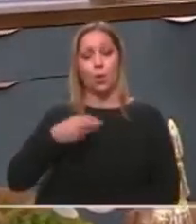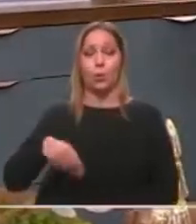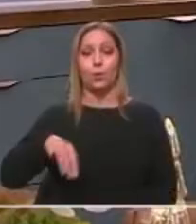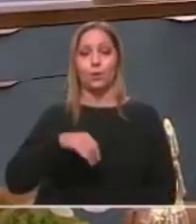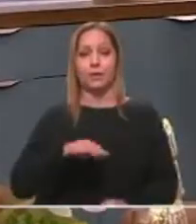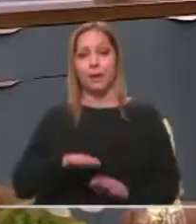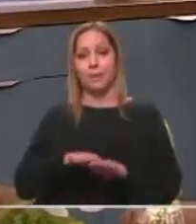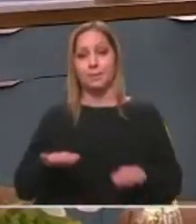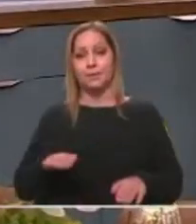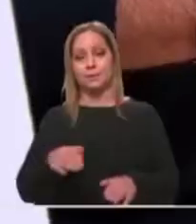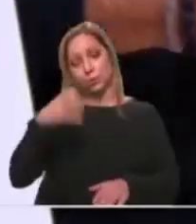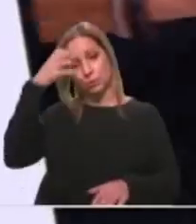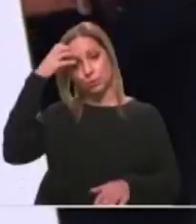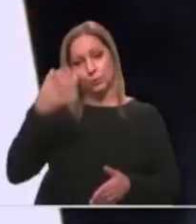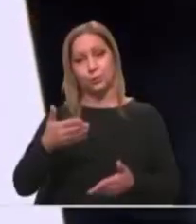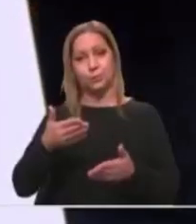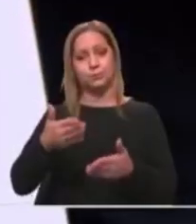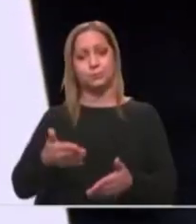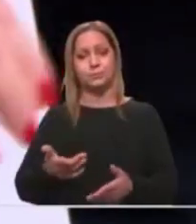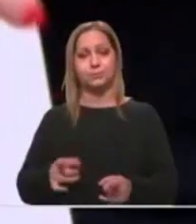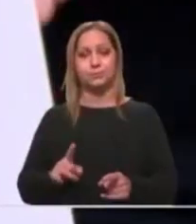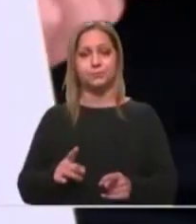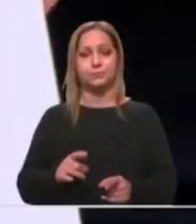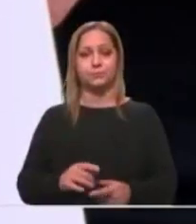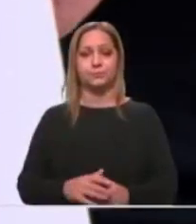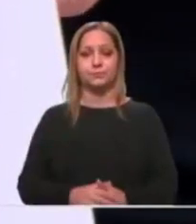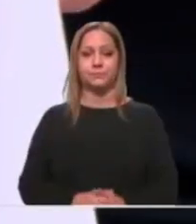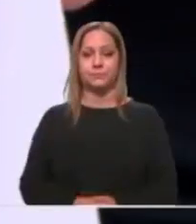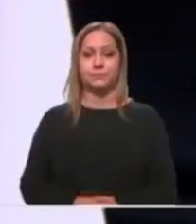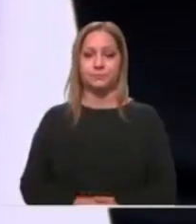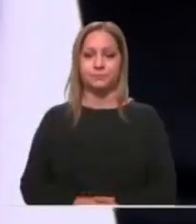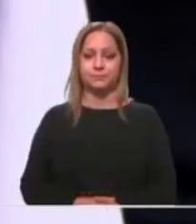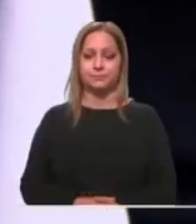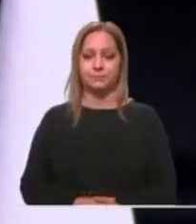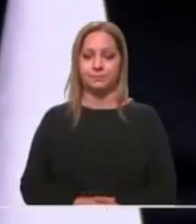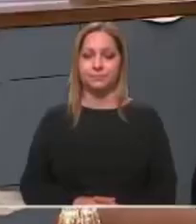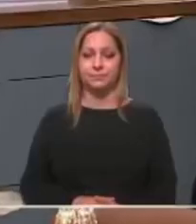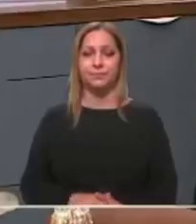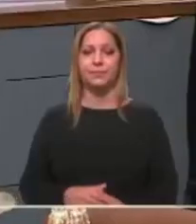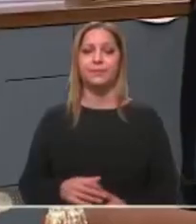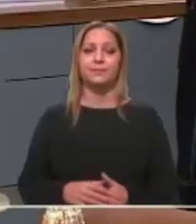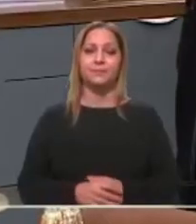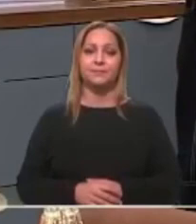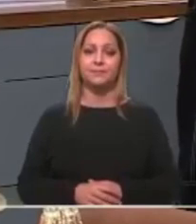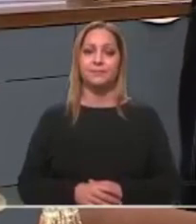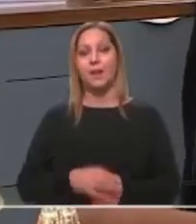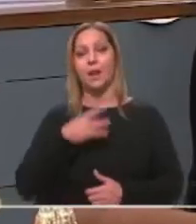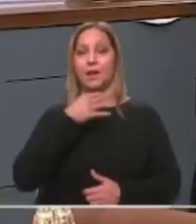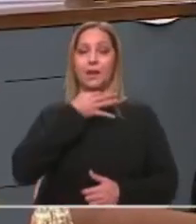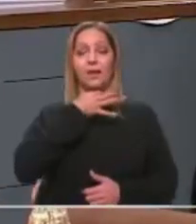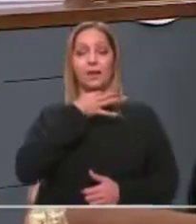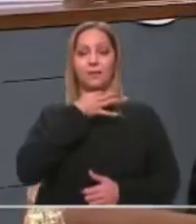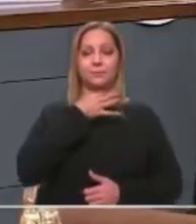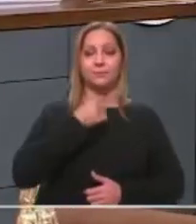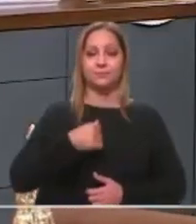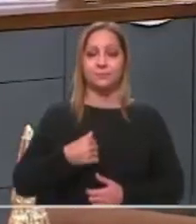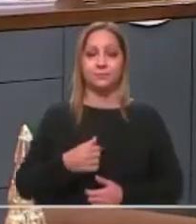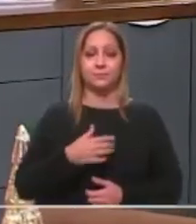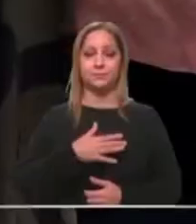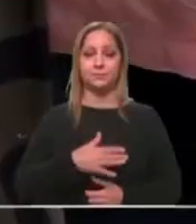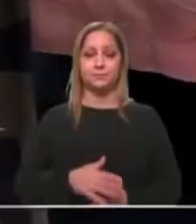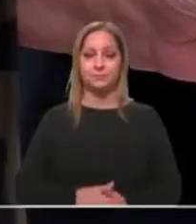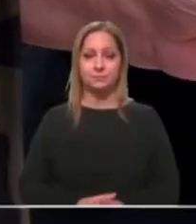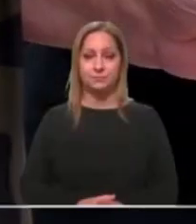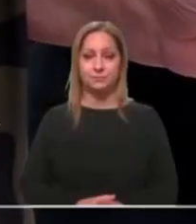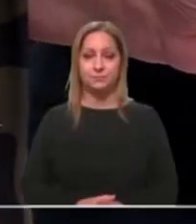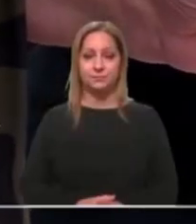mesa do rei. Albricotas e coletes. Só coisas belas, eu sei. Eu adoro rabanete. Vá,